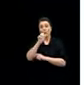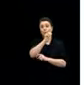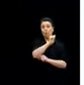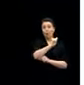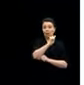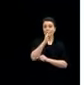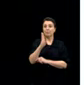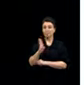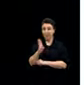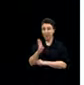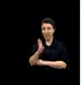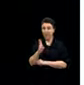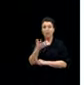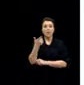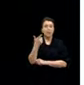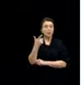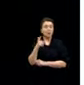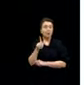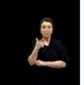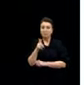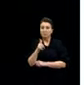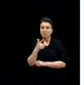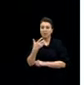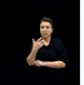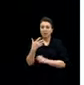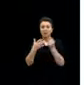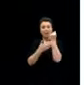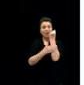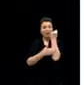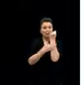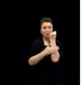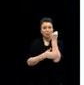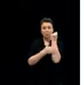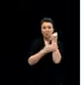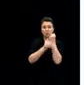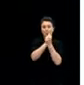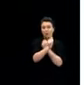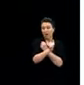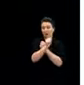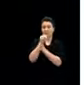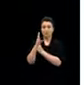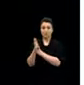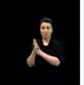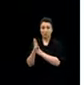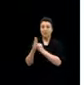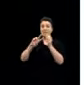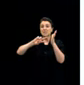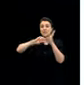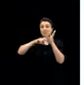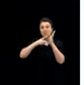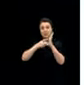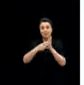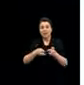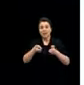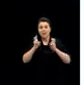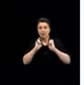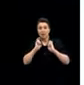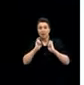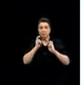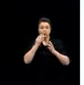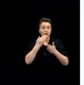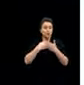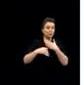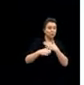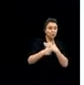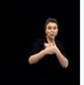mais raros e não possui anticorpos contra A ou B, o que significa que ele pode receber sangue de